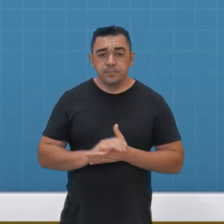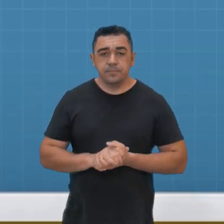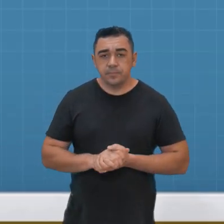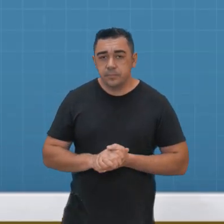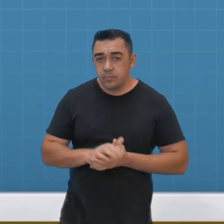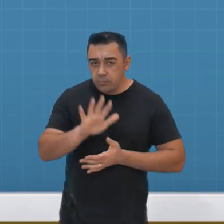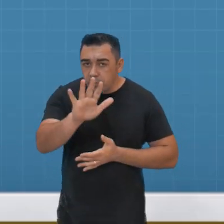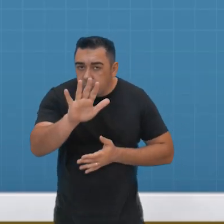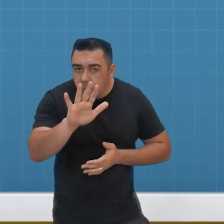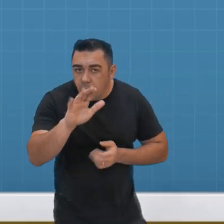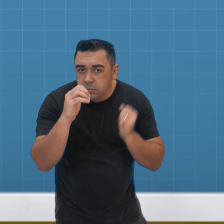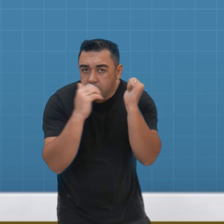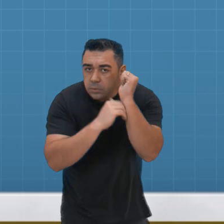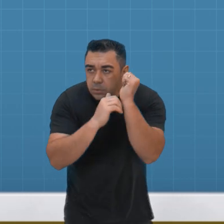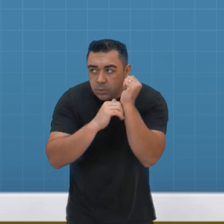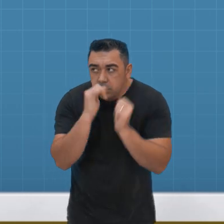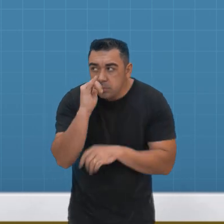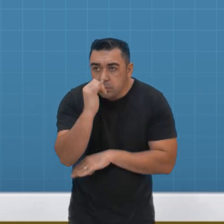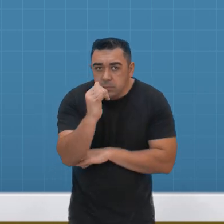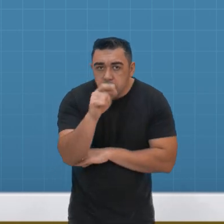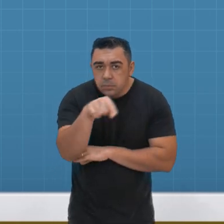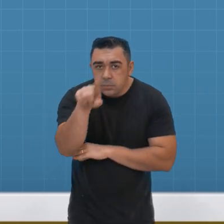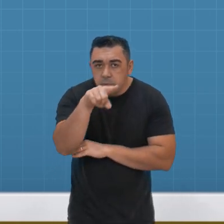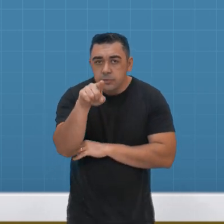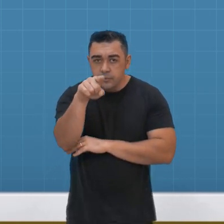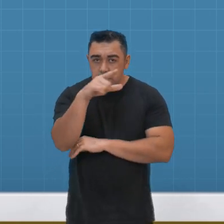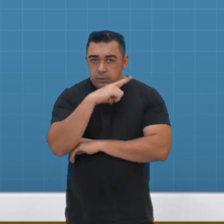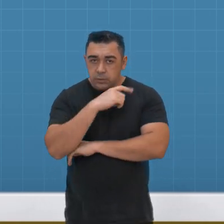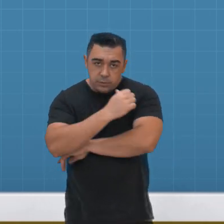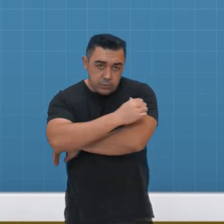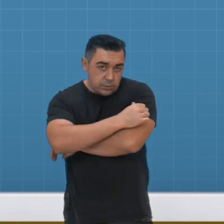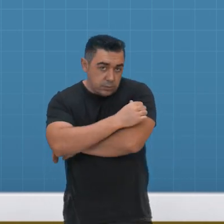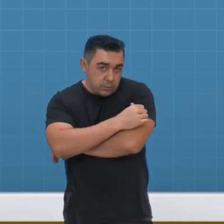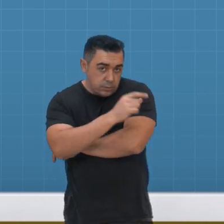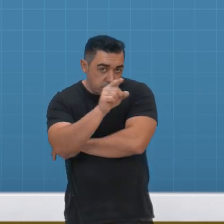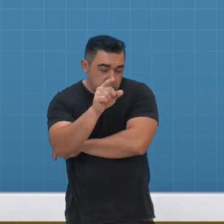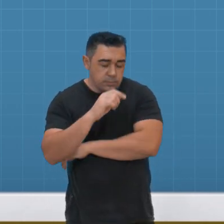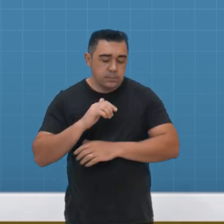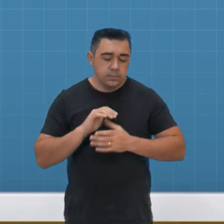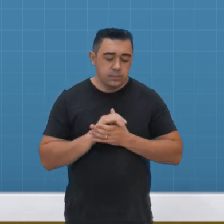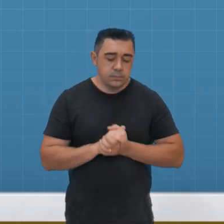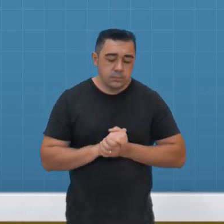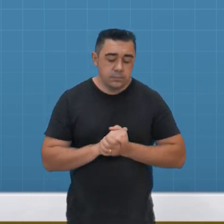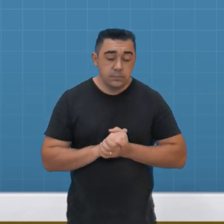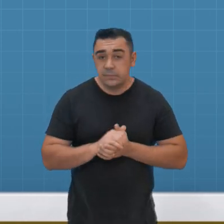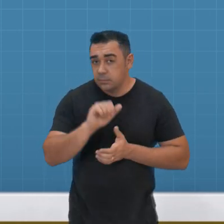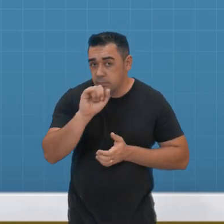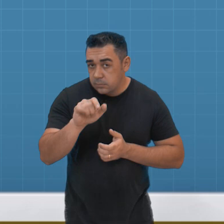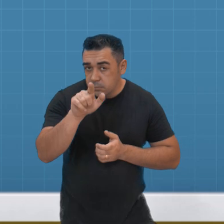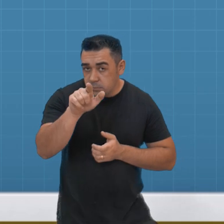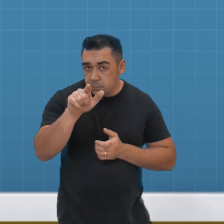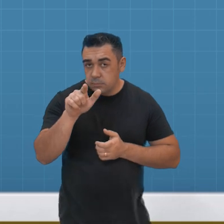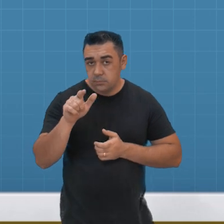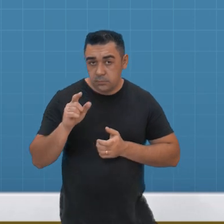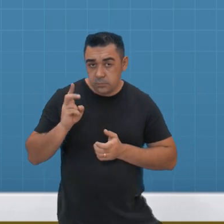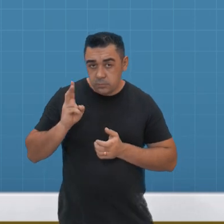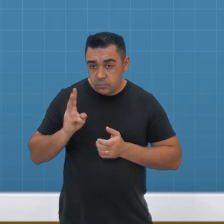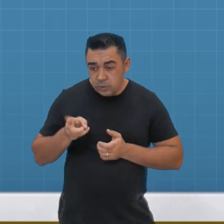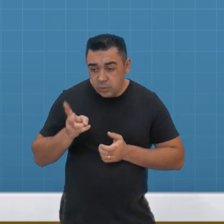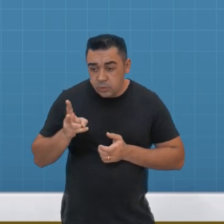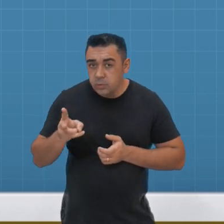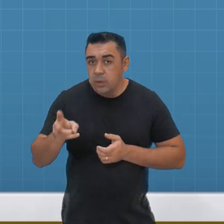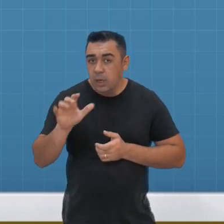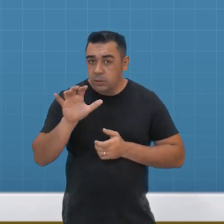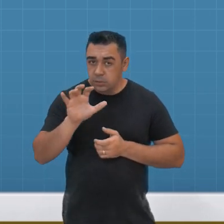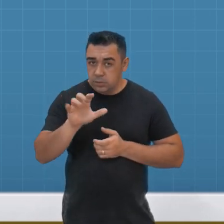contar um segredo para você. Você está no 6º ano, tá? Se as coisas continuarem